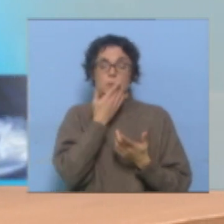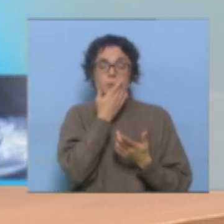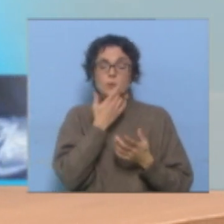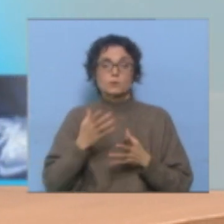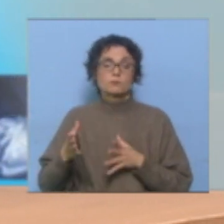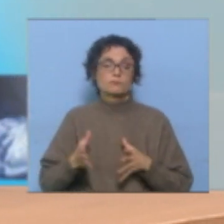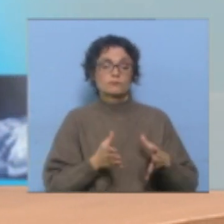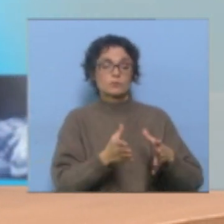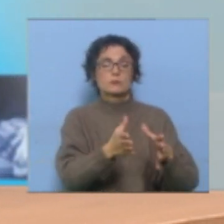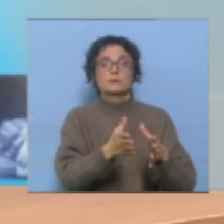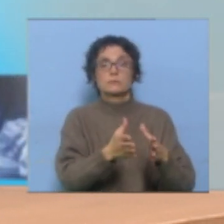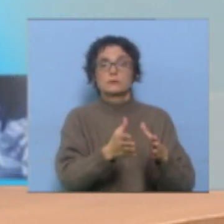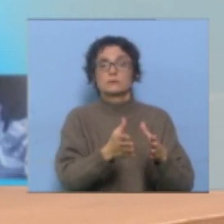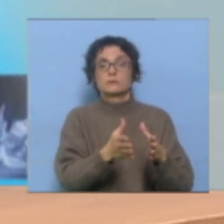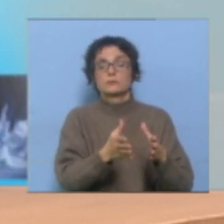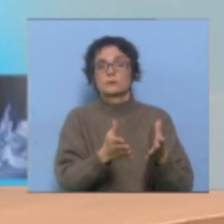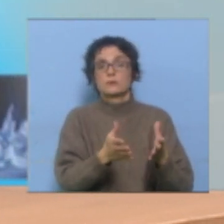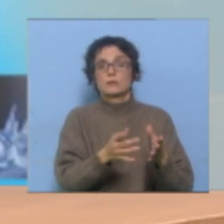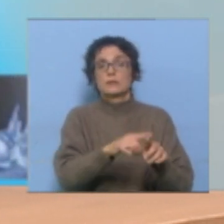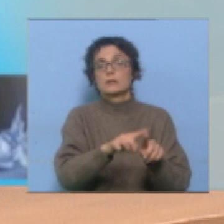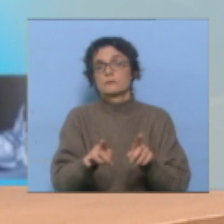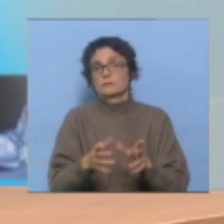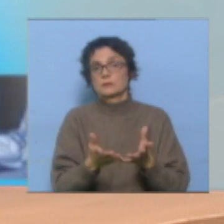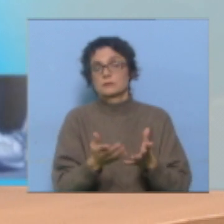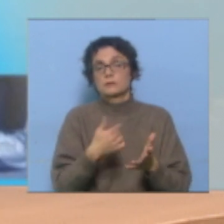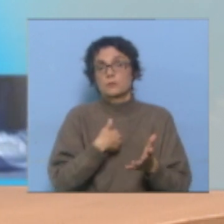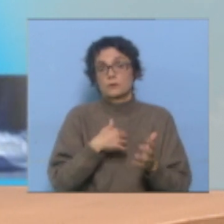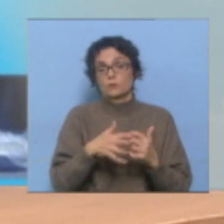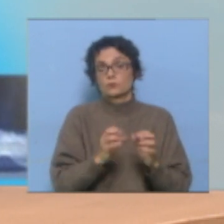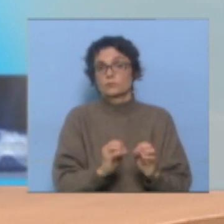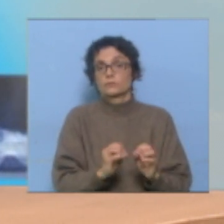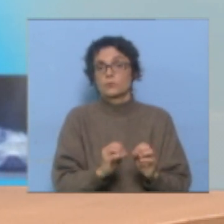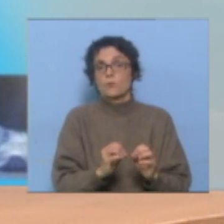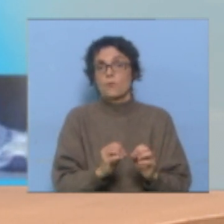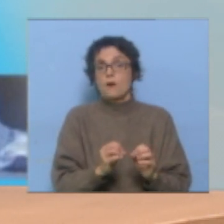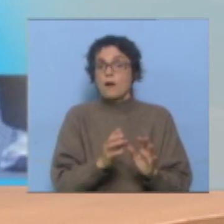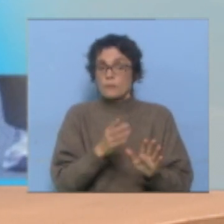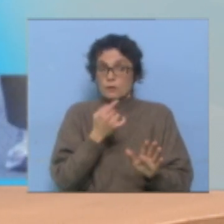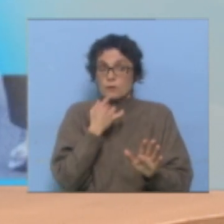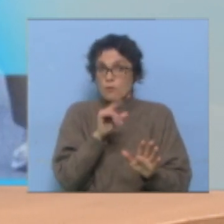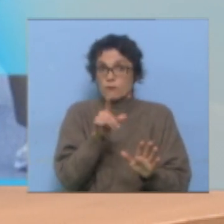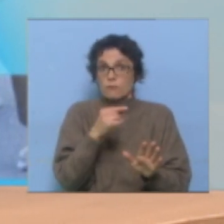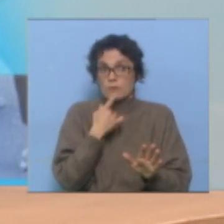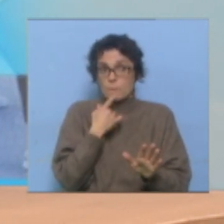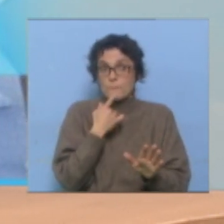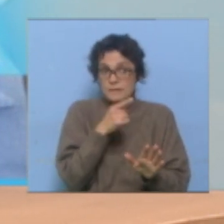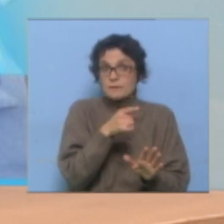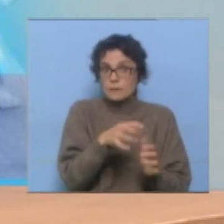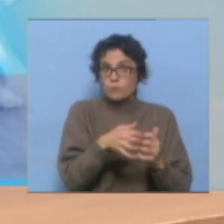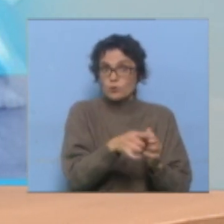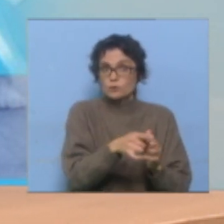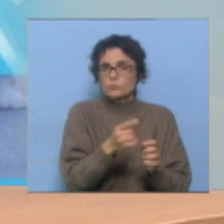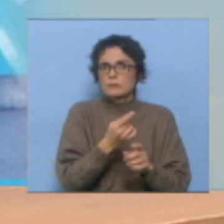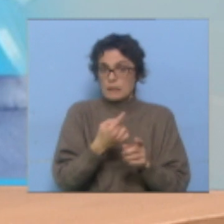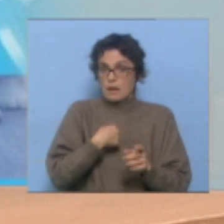conciliares, isso não tenho dúvidas. Eu próprio cheguei a questionar, na